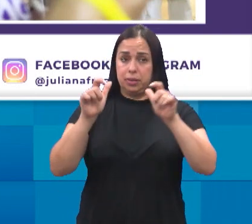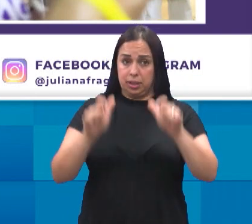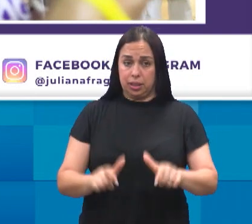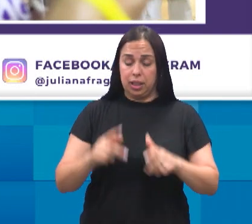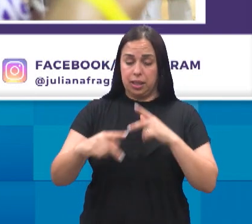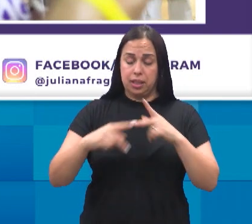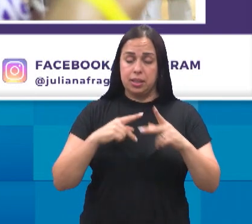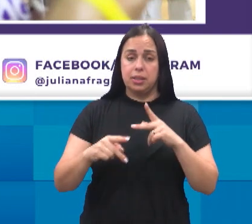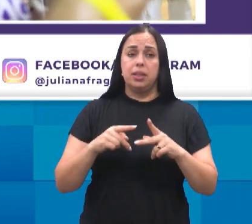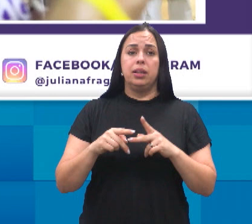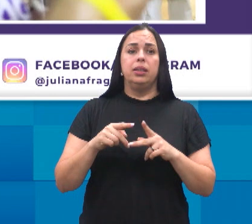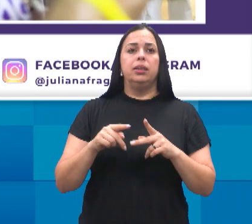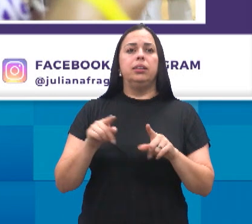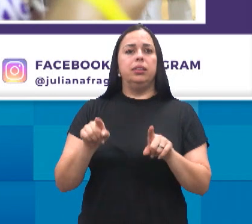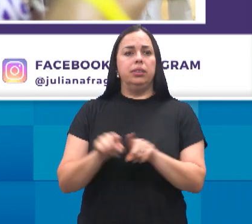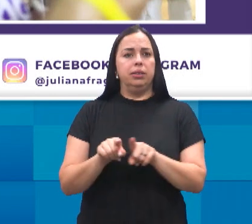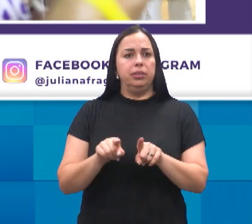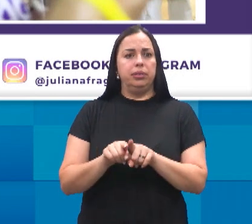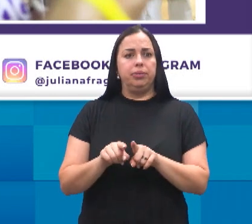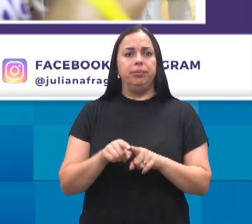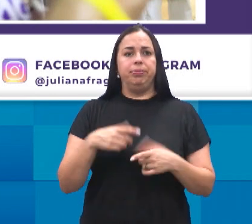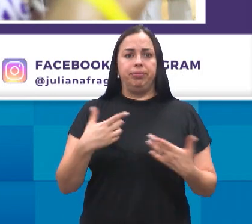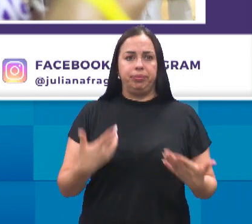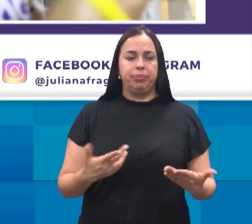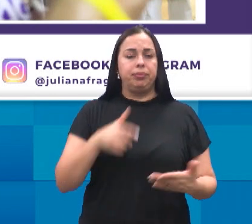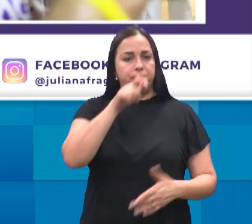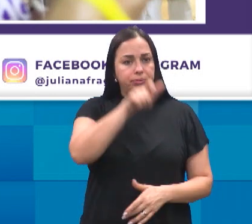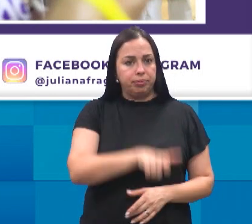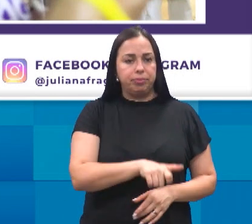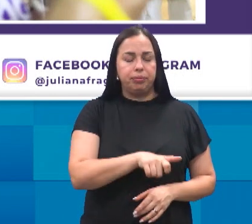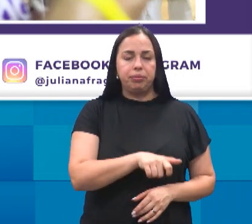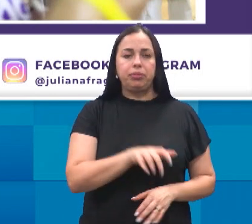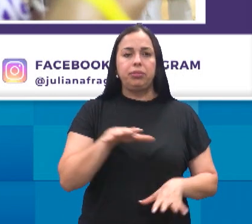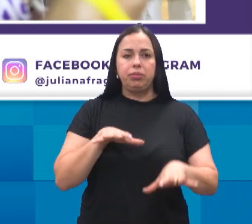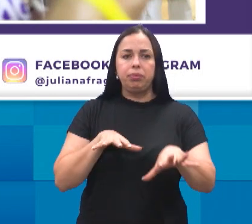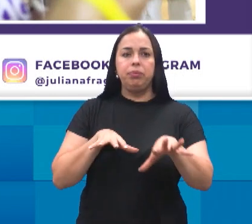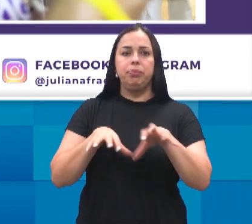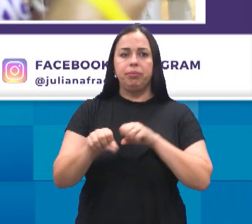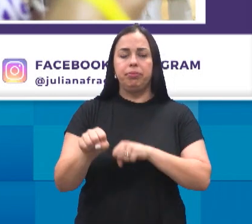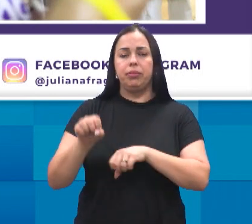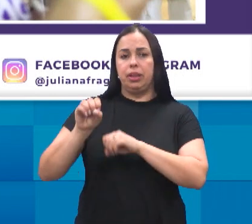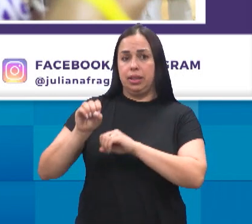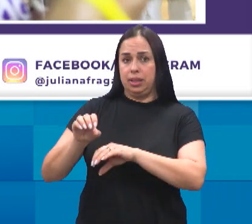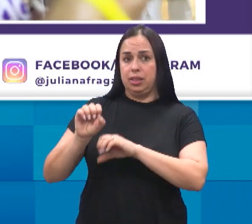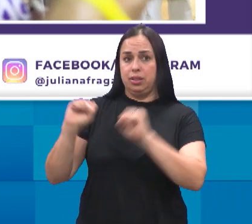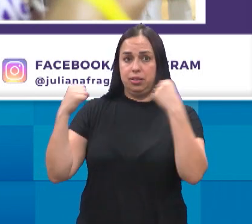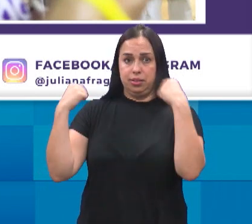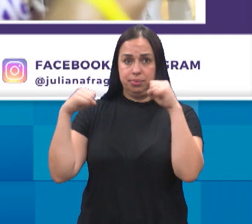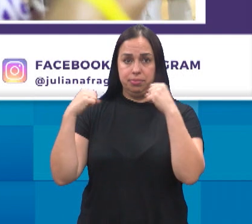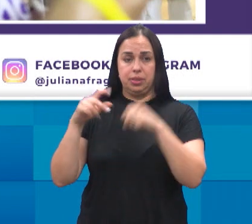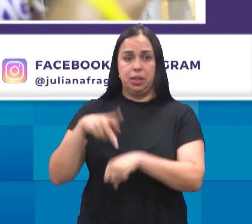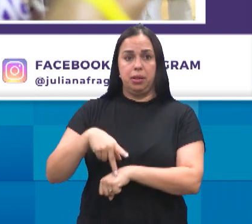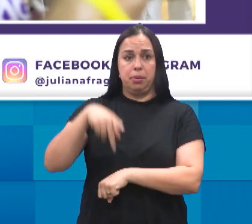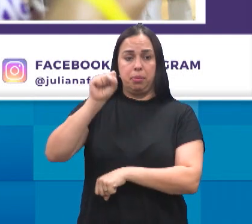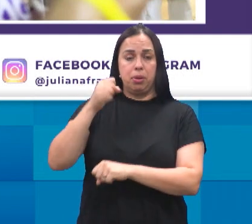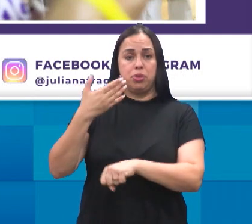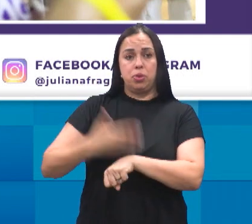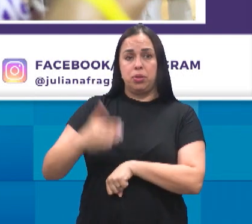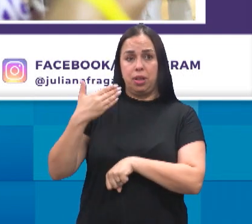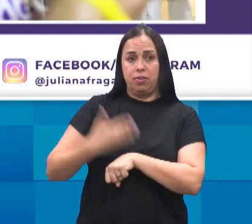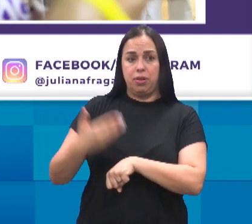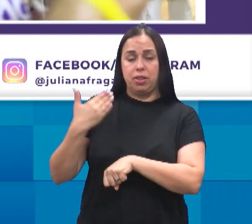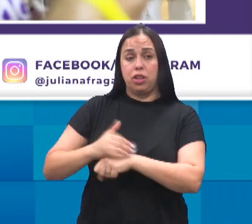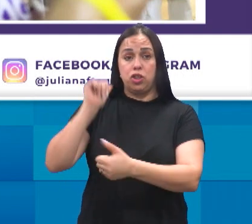dos Campos, e mestre de capoeira, Everaldo Bispo também é formado em Educação Física e pós-graduado em Treinamento